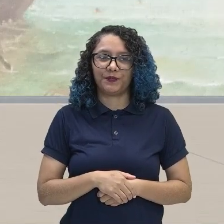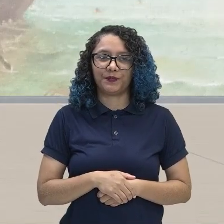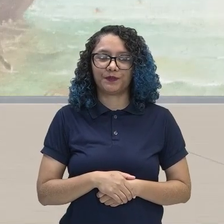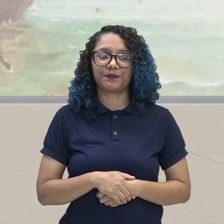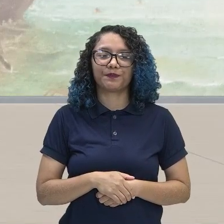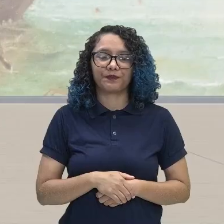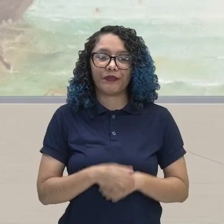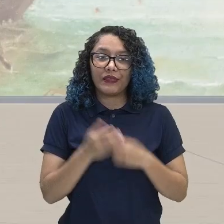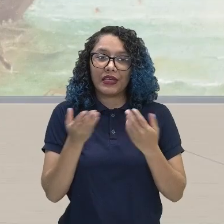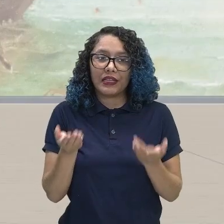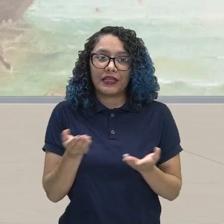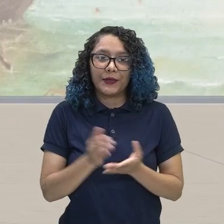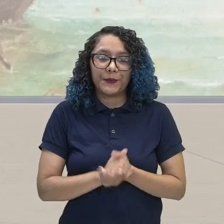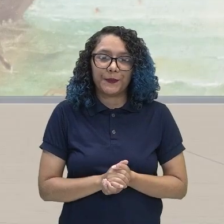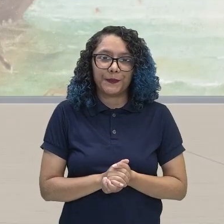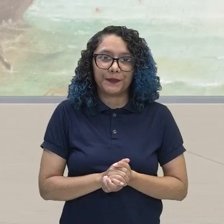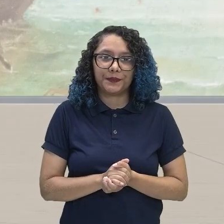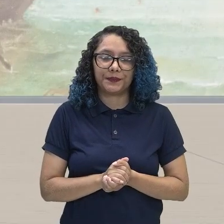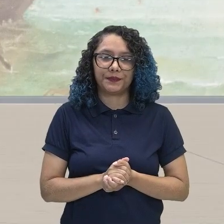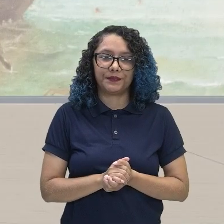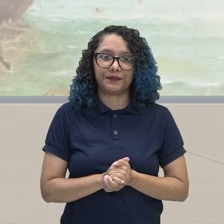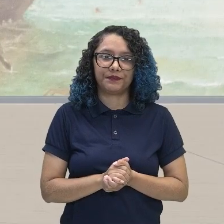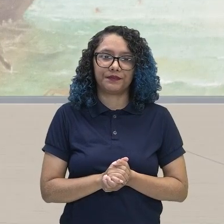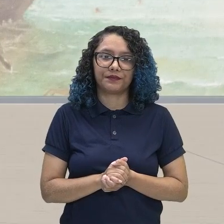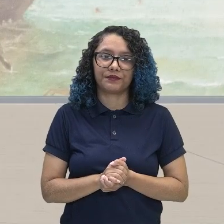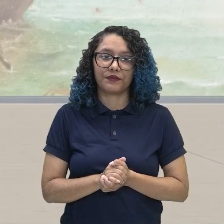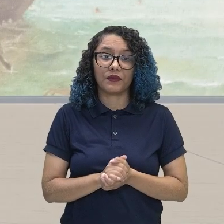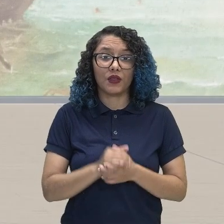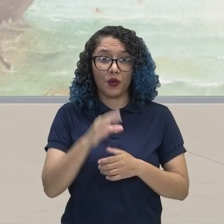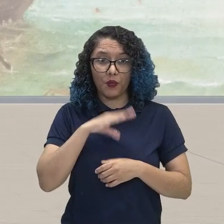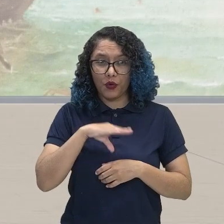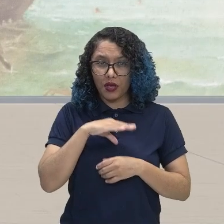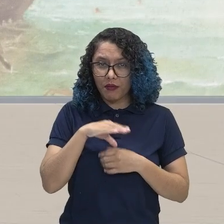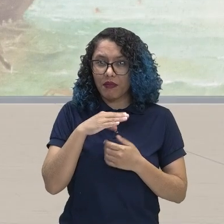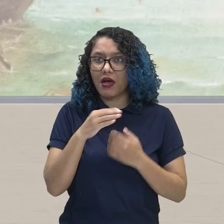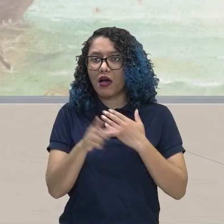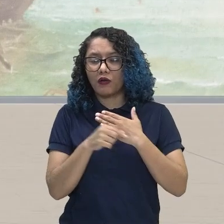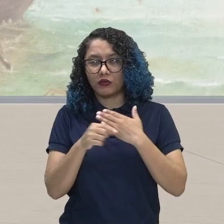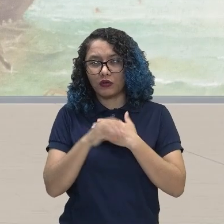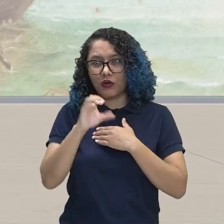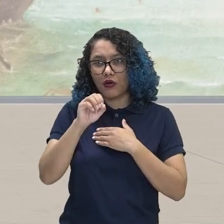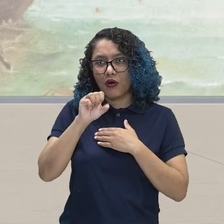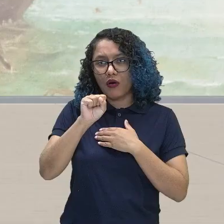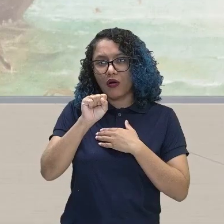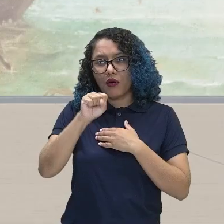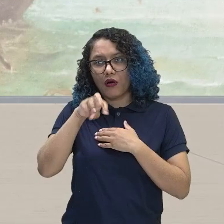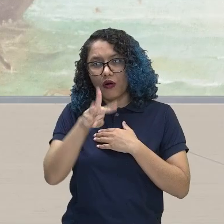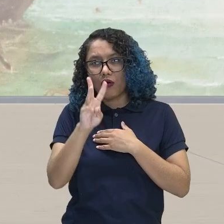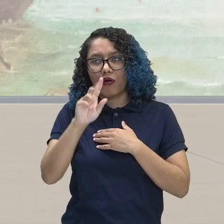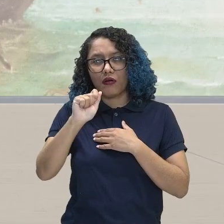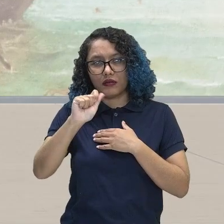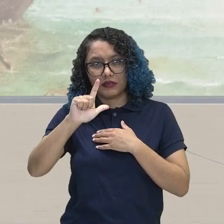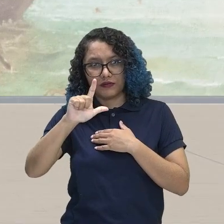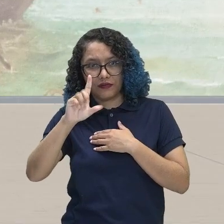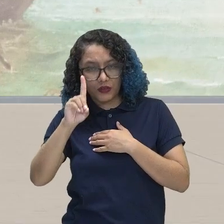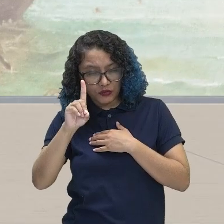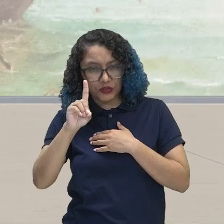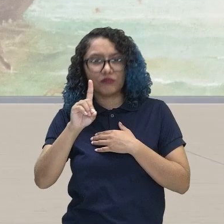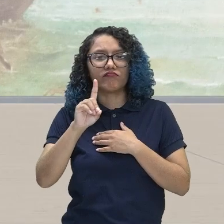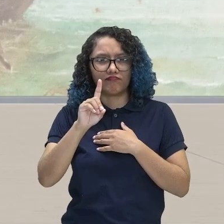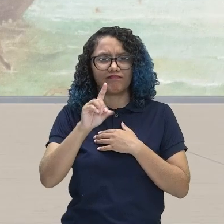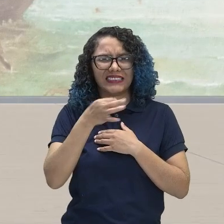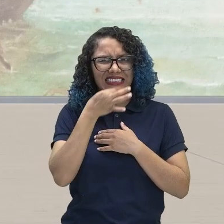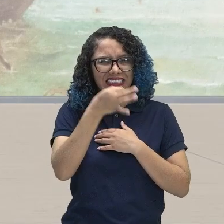Muito bem, então vocês perceberam aí o poema de Oswald de Andrade. Justamente ele faz uma crítica, né, que o